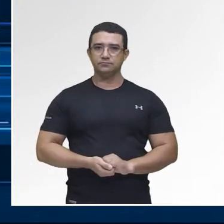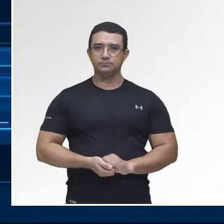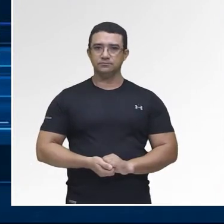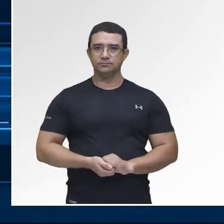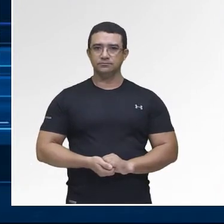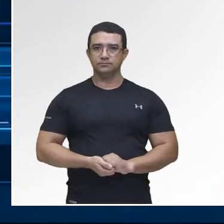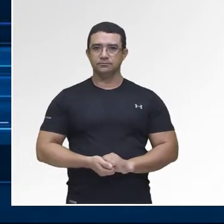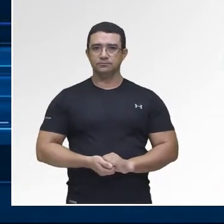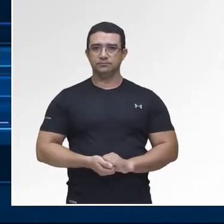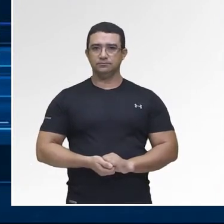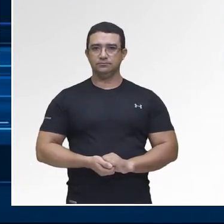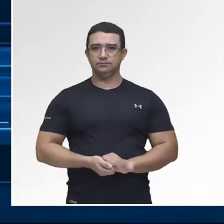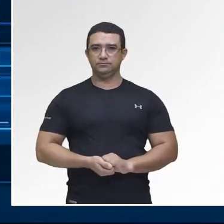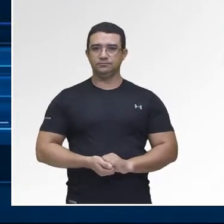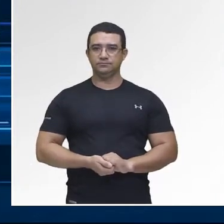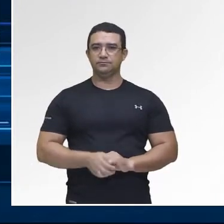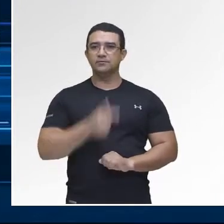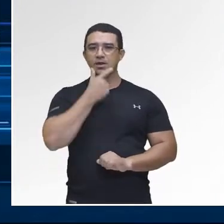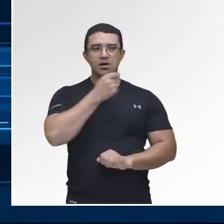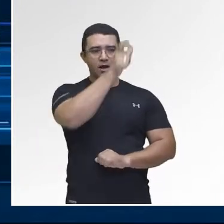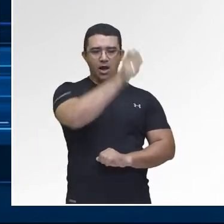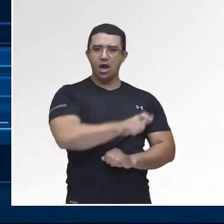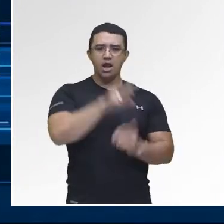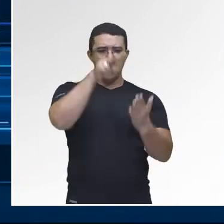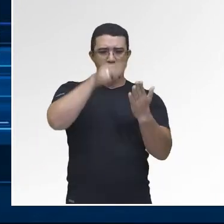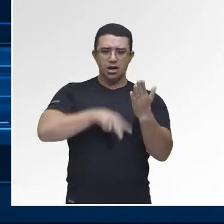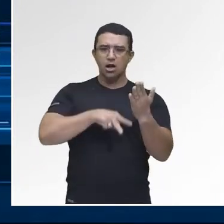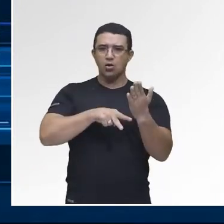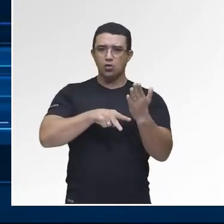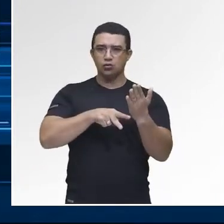War and Peace. Ele leu, então,